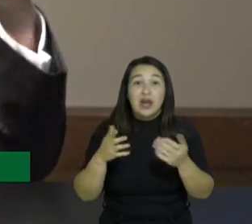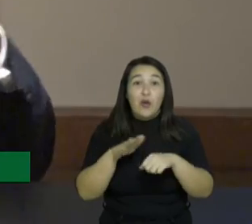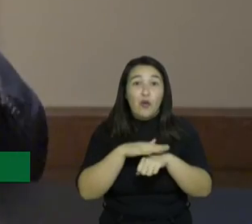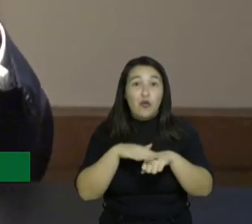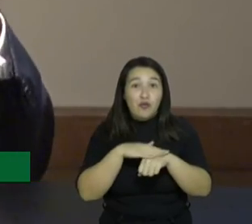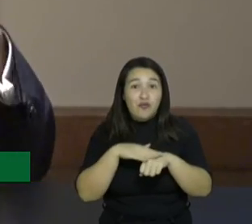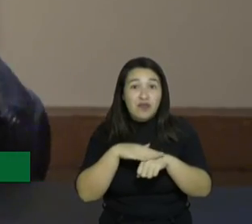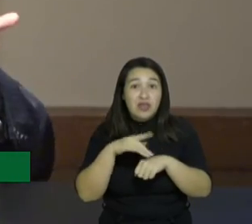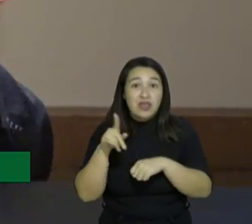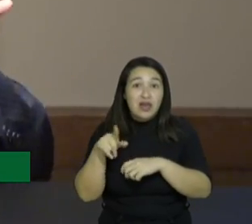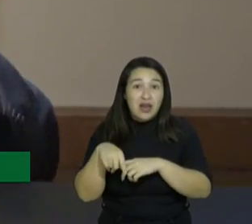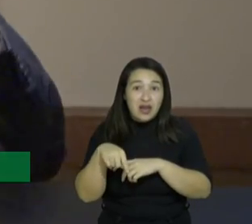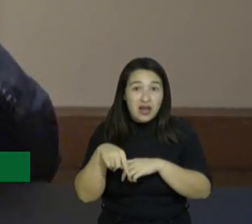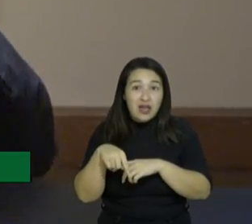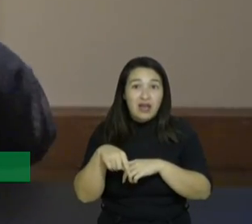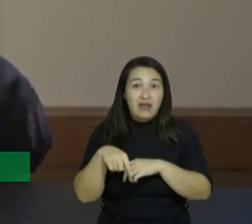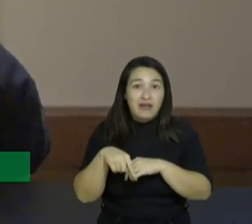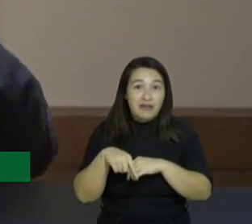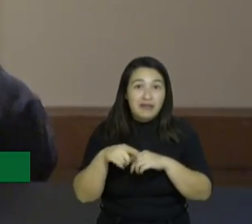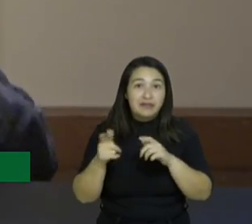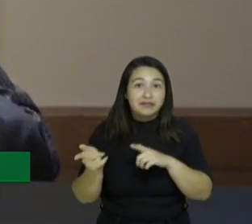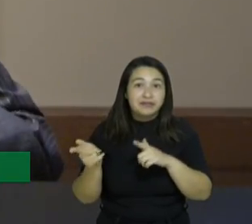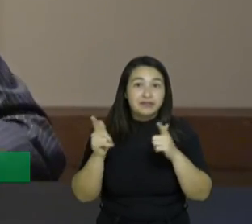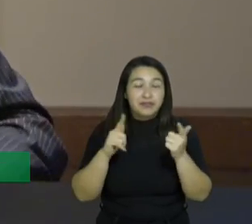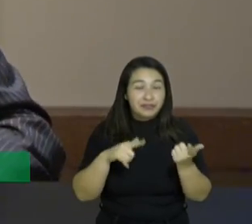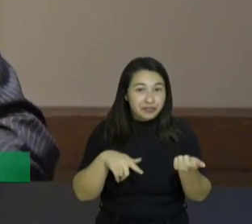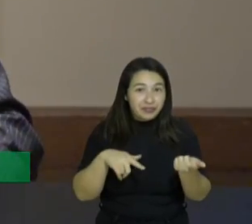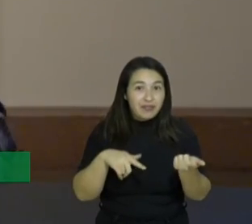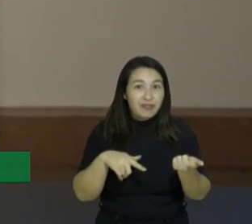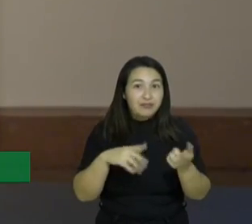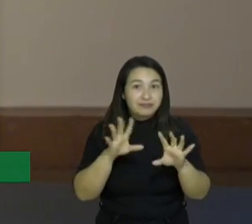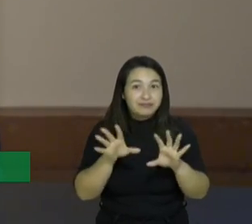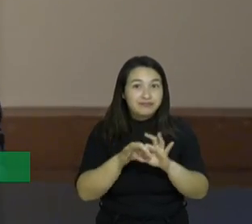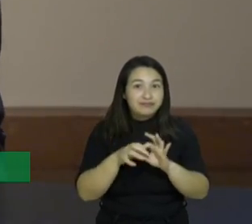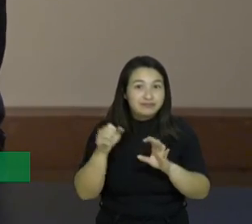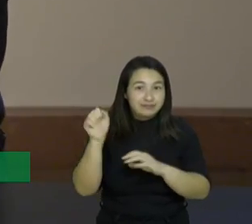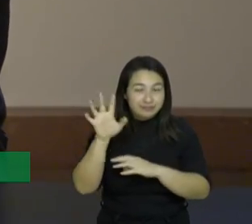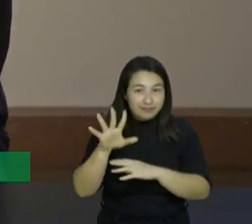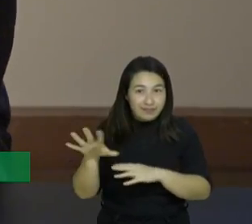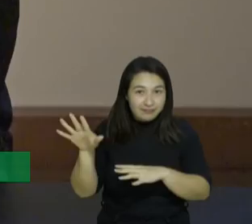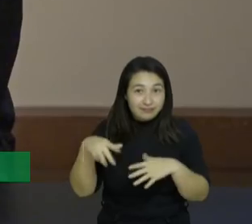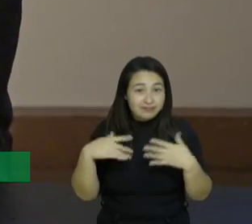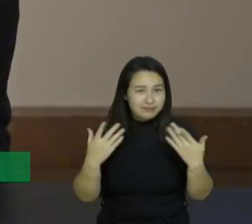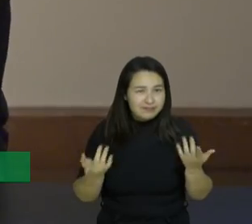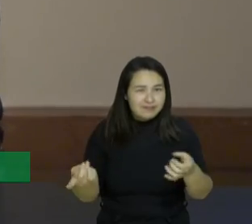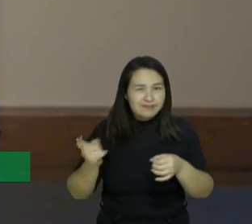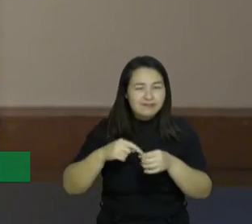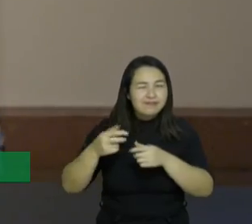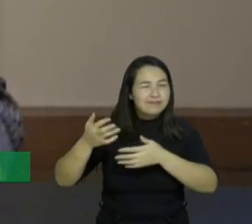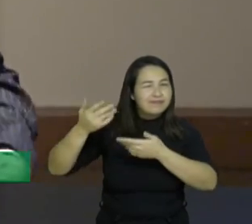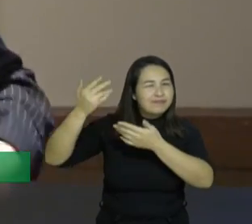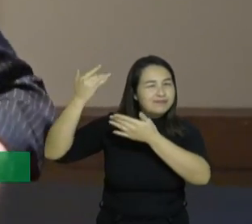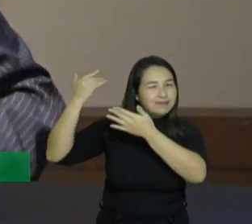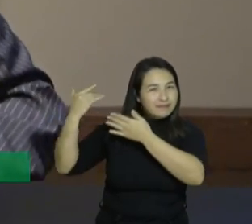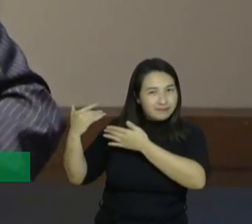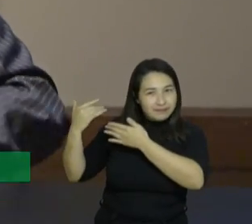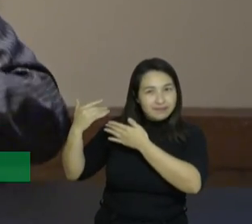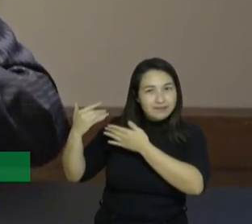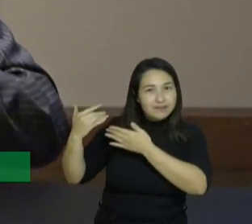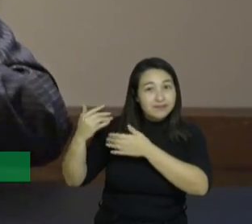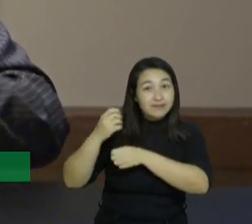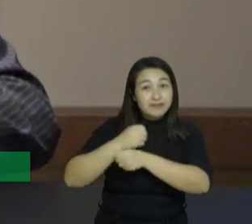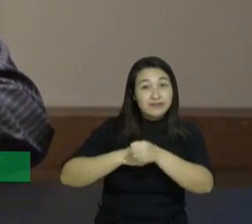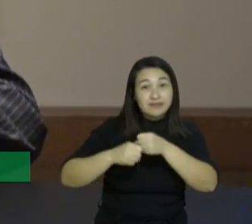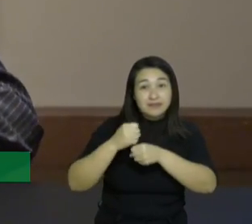apresentar uma contraproposta conjunta que então será negociada com a união europeia então voltando um pouco no tempo né então no ano de